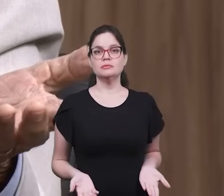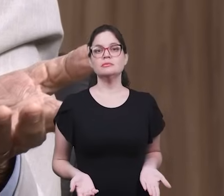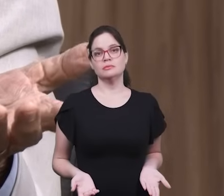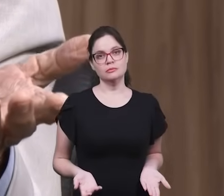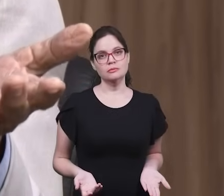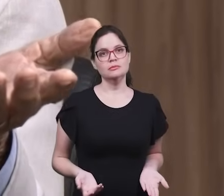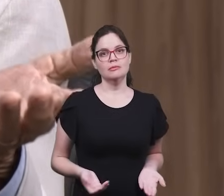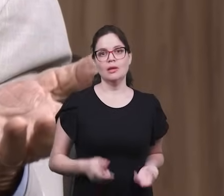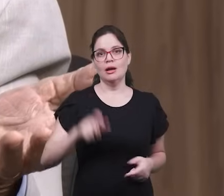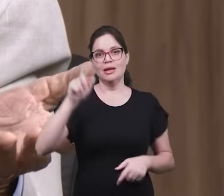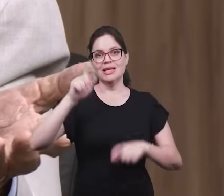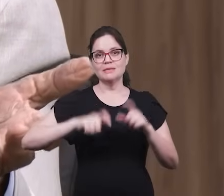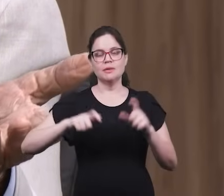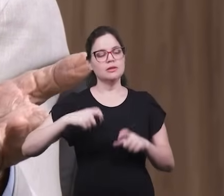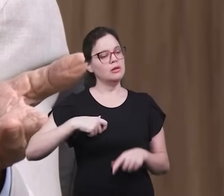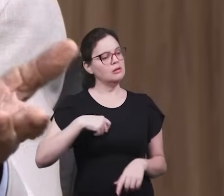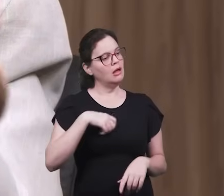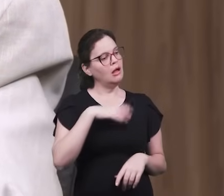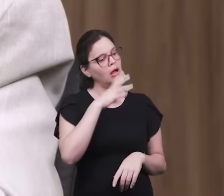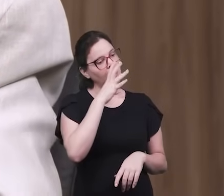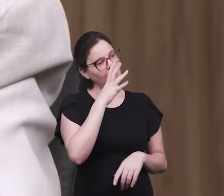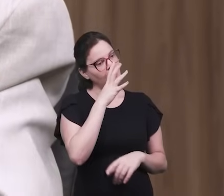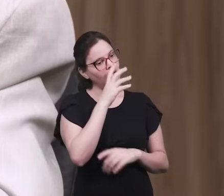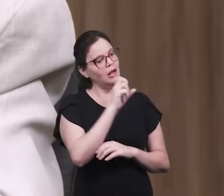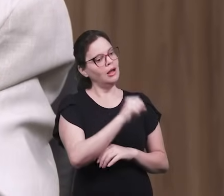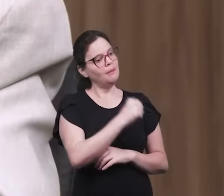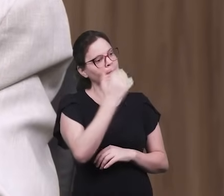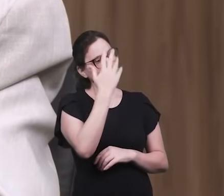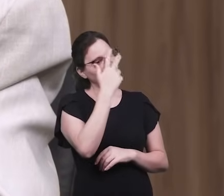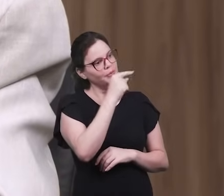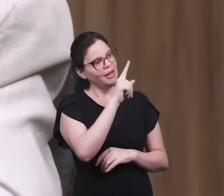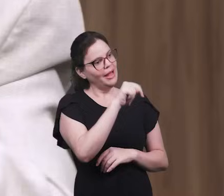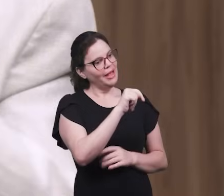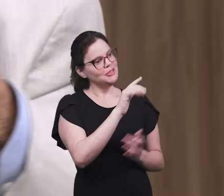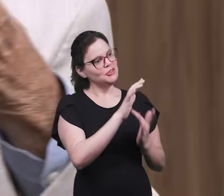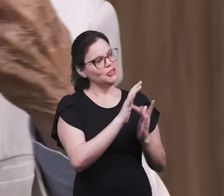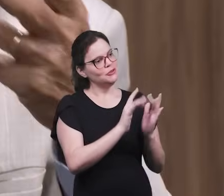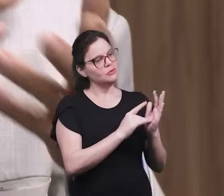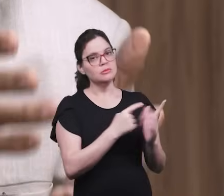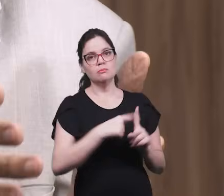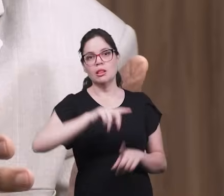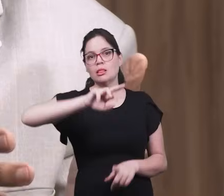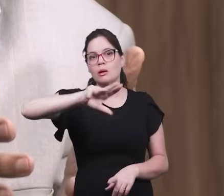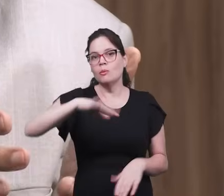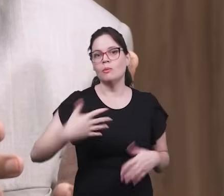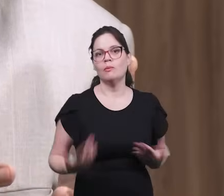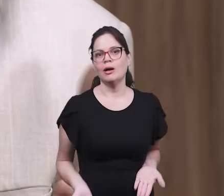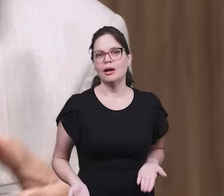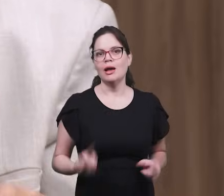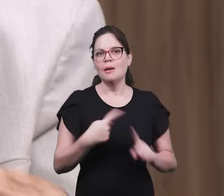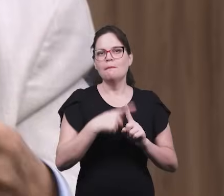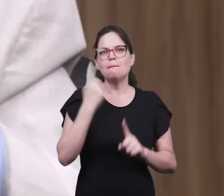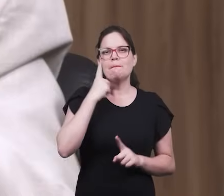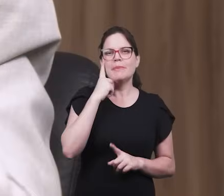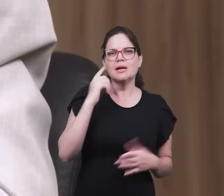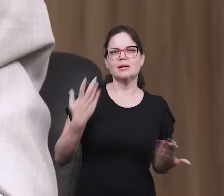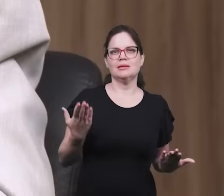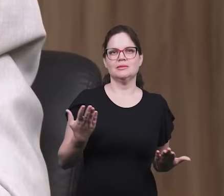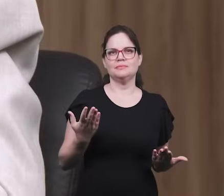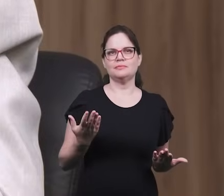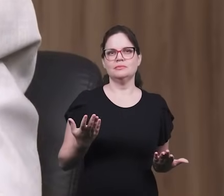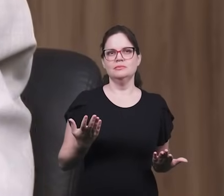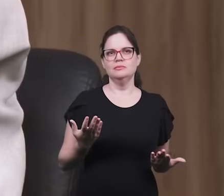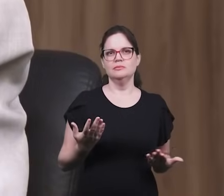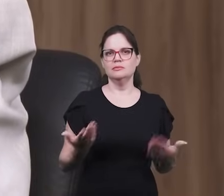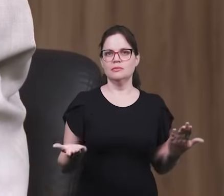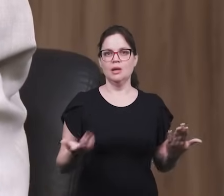as pessoas a se enganar. Estão pensando que estão fazendo uma coisa que já aconteceu e o sacrifício de Jesus não